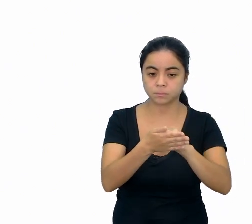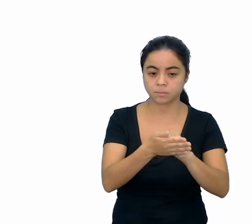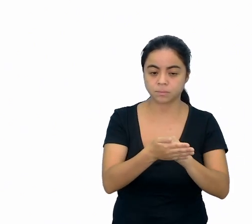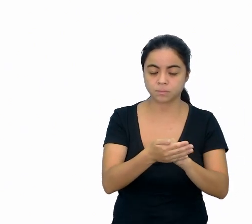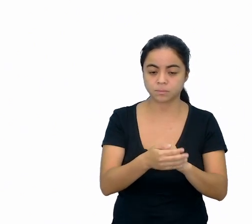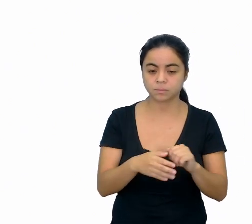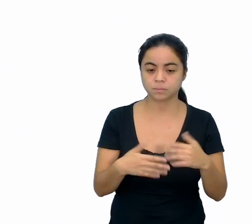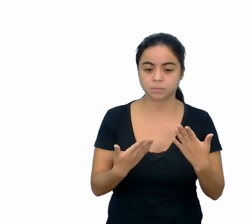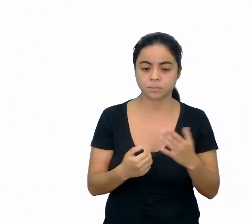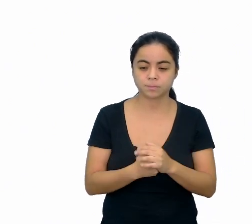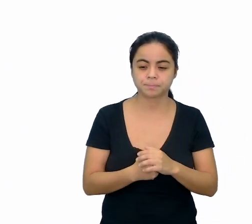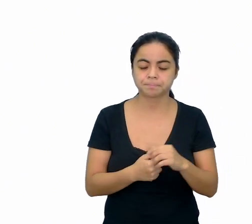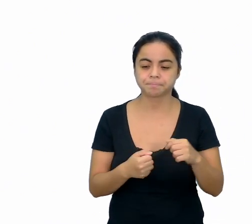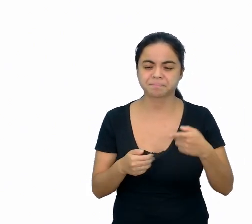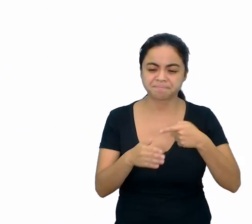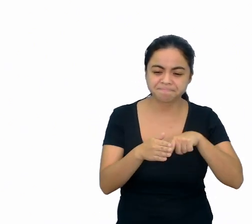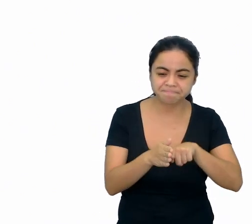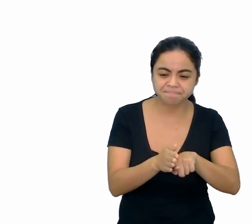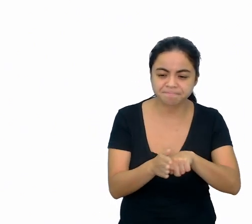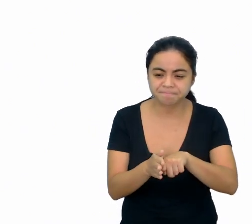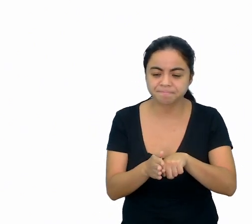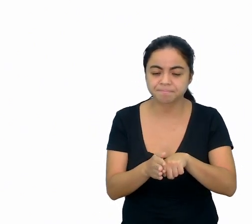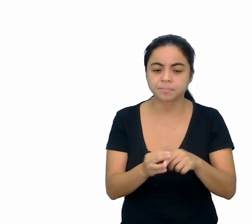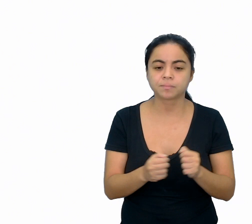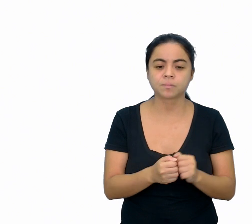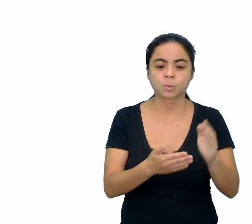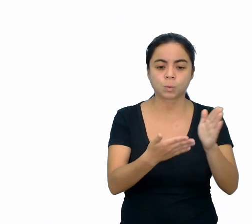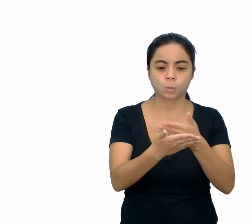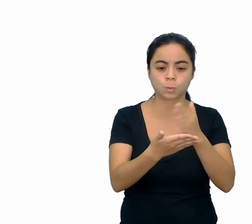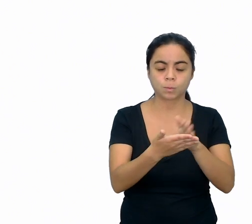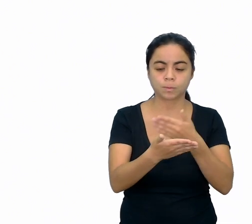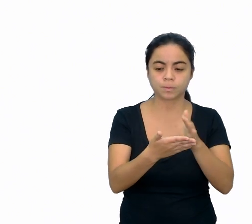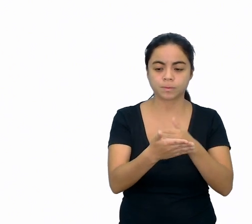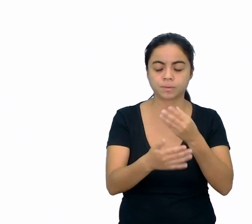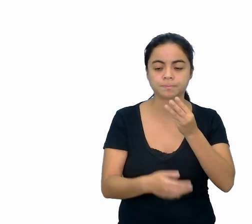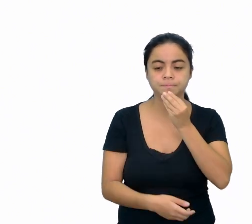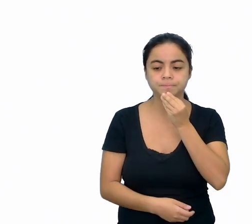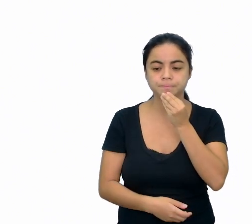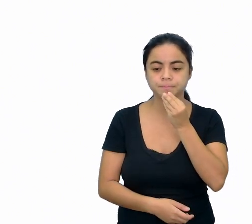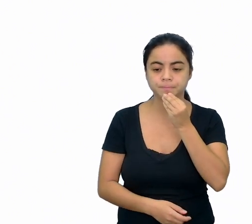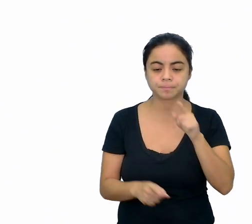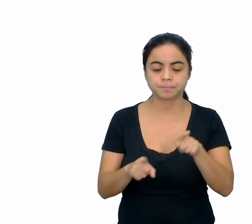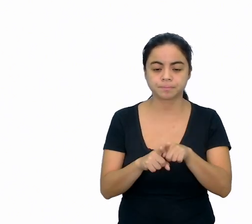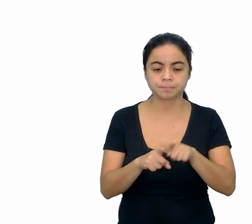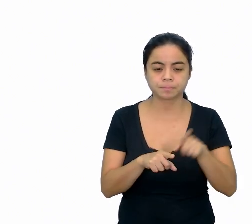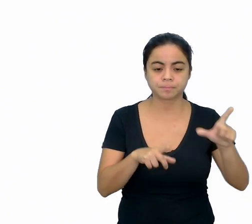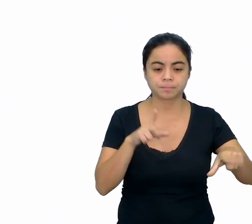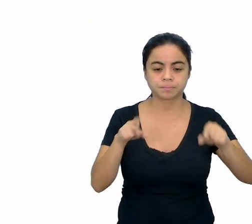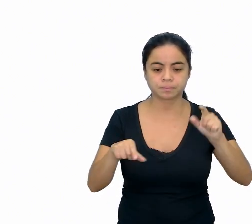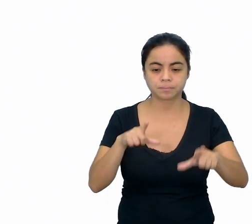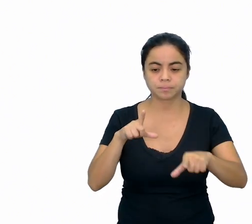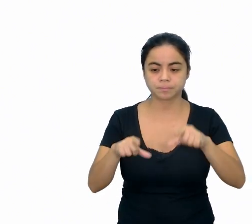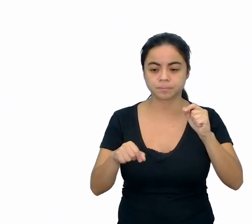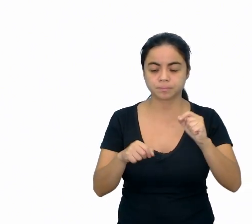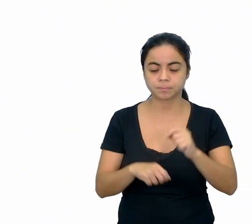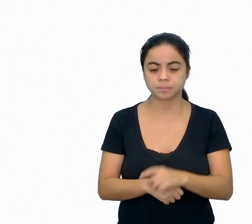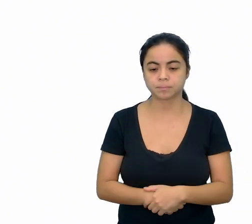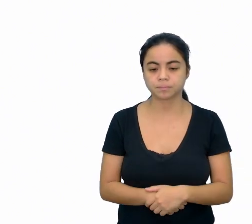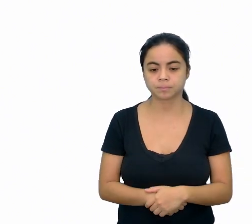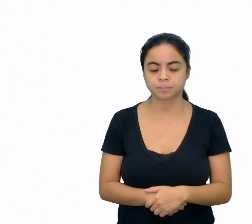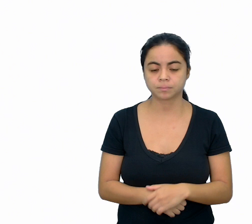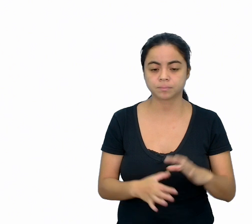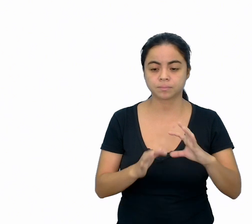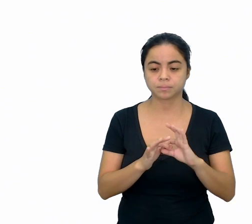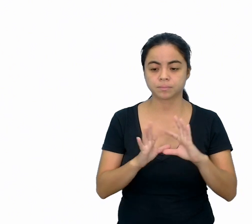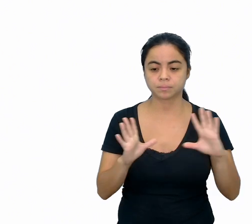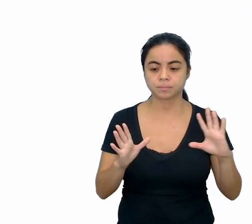para explorar com eles os livros do acervo e dê oportunidade para que façam escolha livre